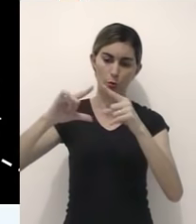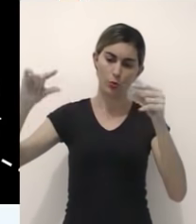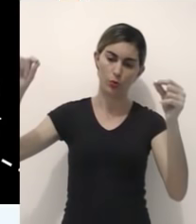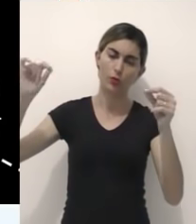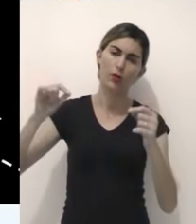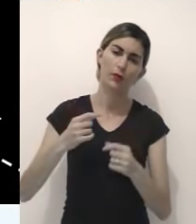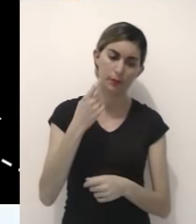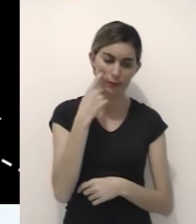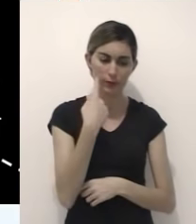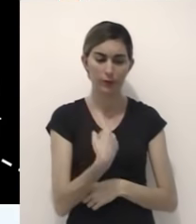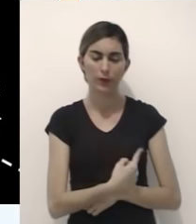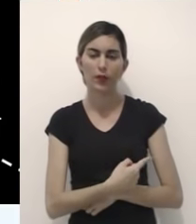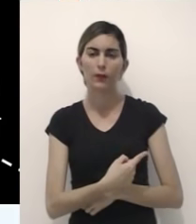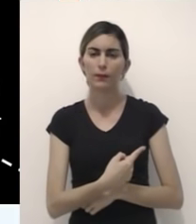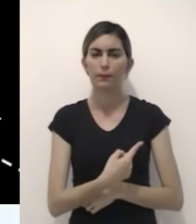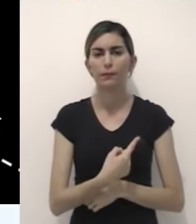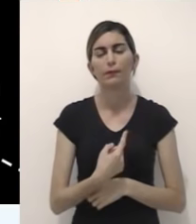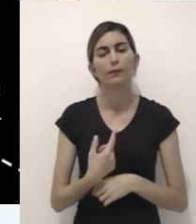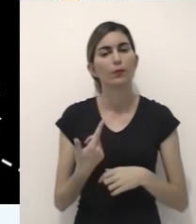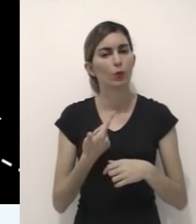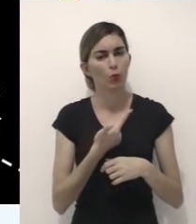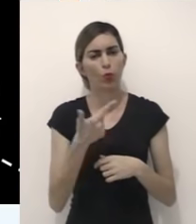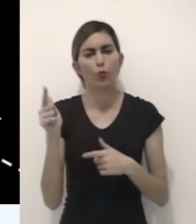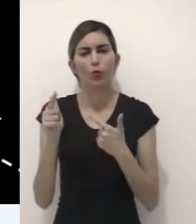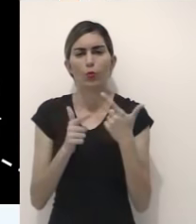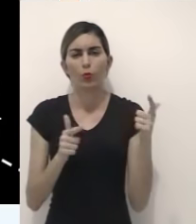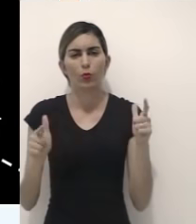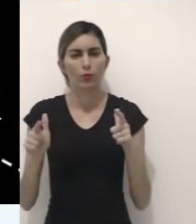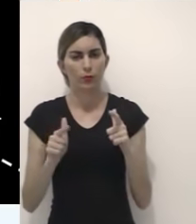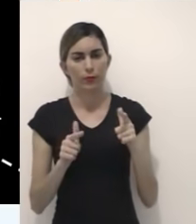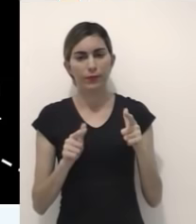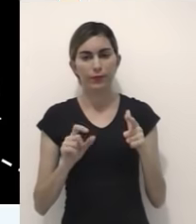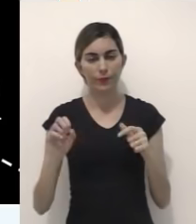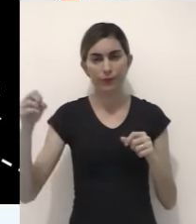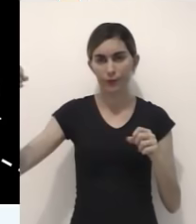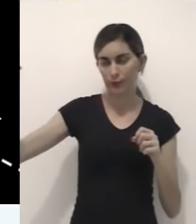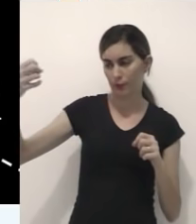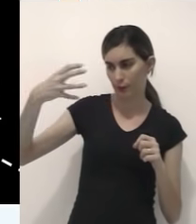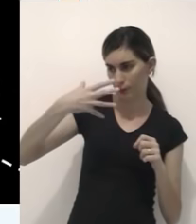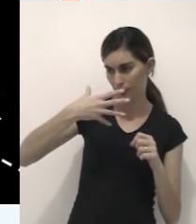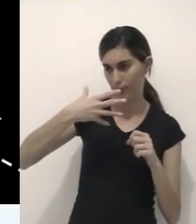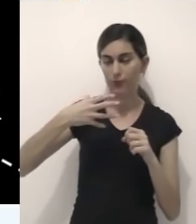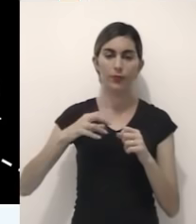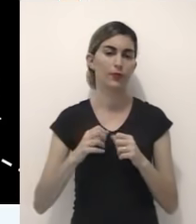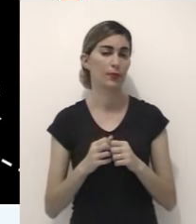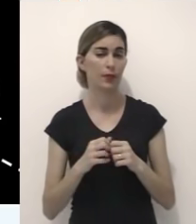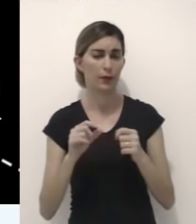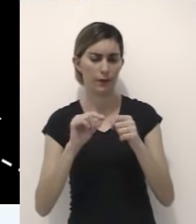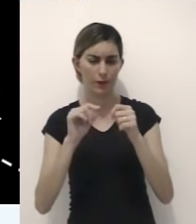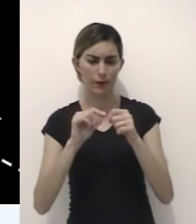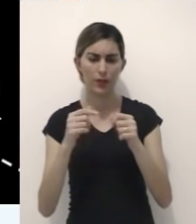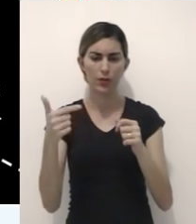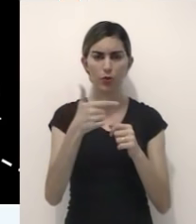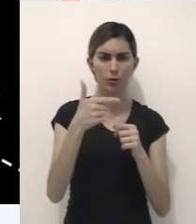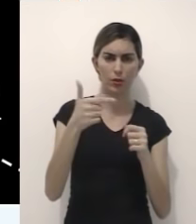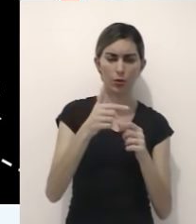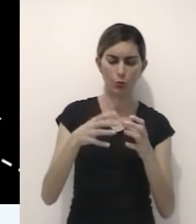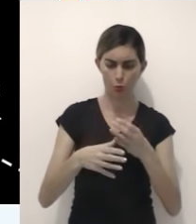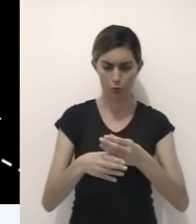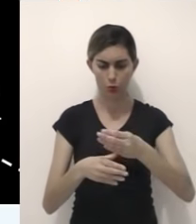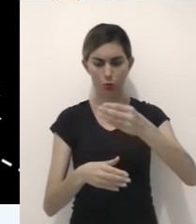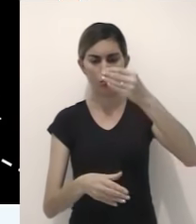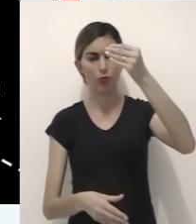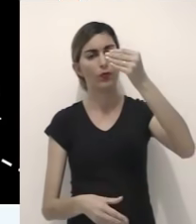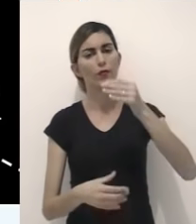sobre a Lua. Vocês vão ver que outros raios do Sol, que são emitidos em outra direção, vai formar um